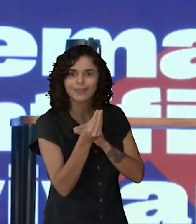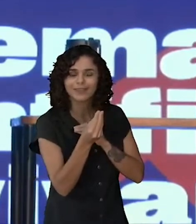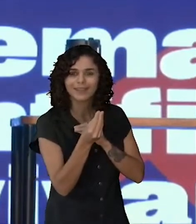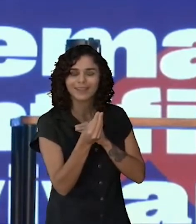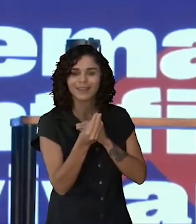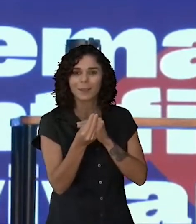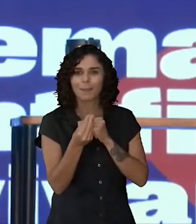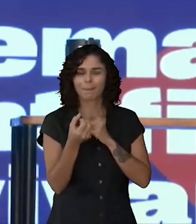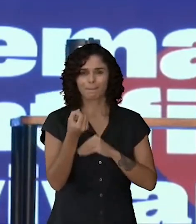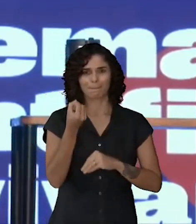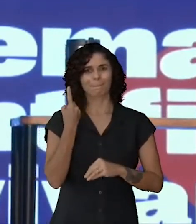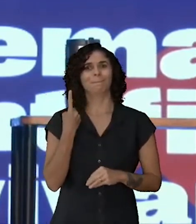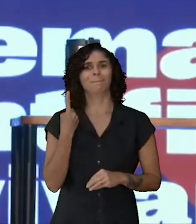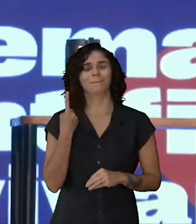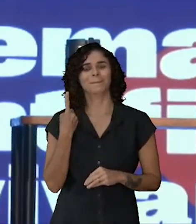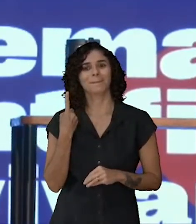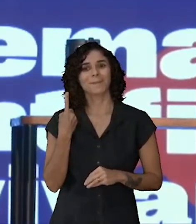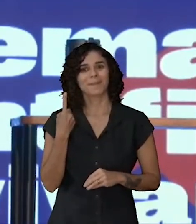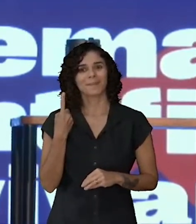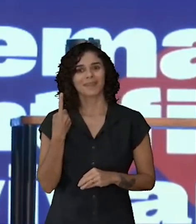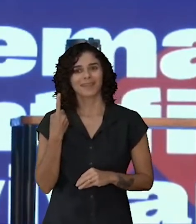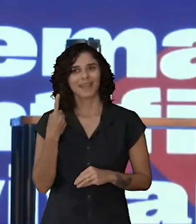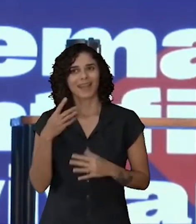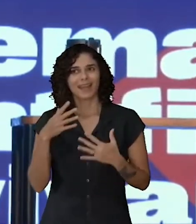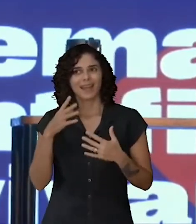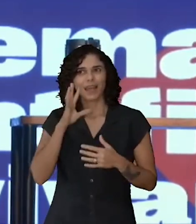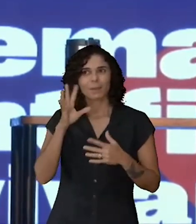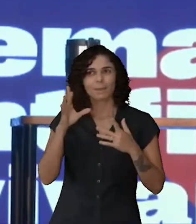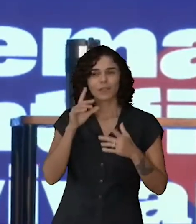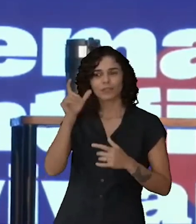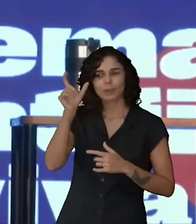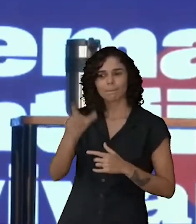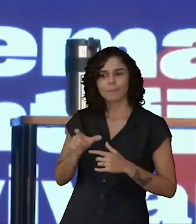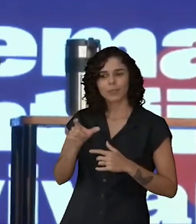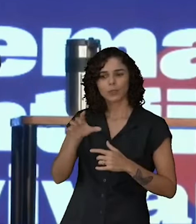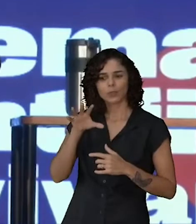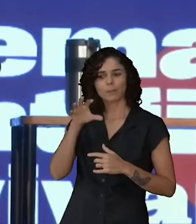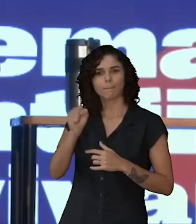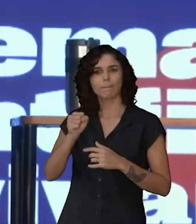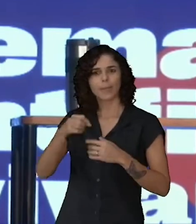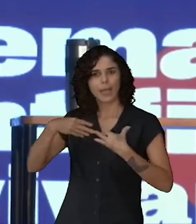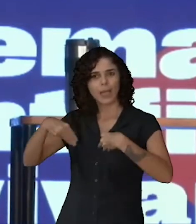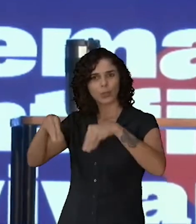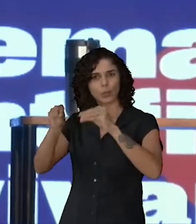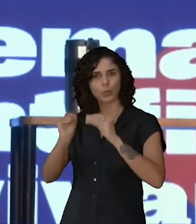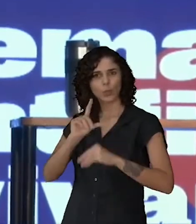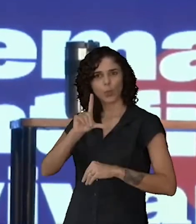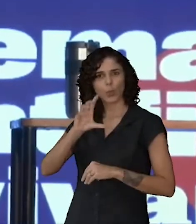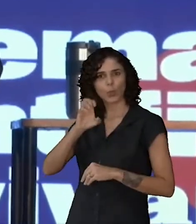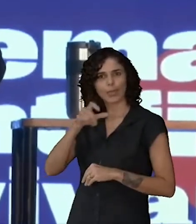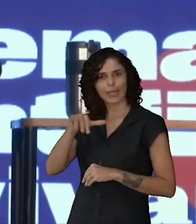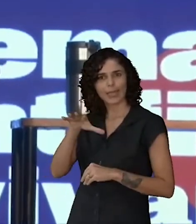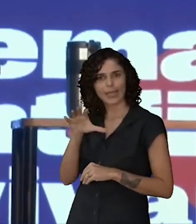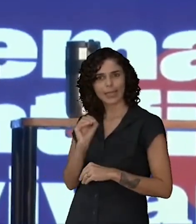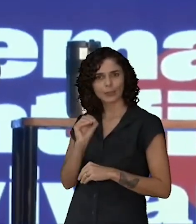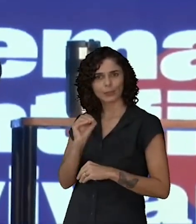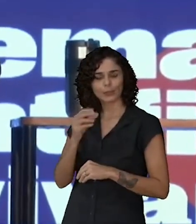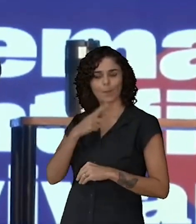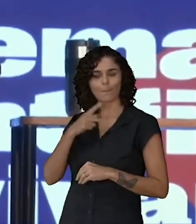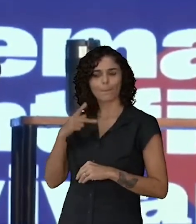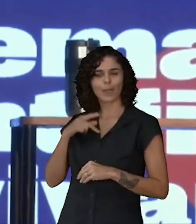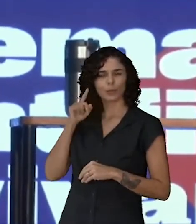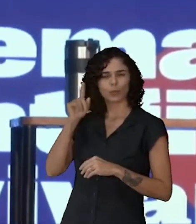quando você vê os caras lá pegando o lenço todo suado de um certo pastor que prega na TV, e alguns de